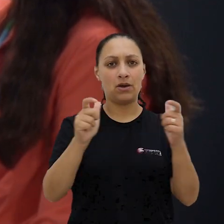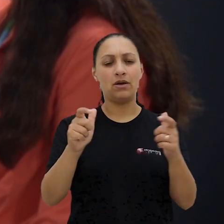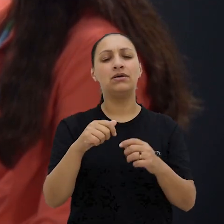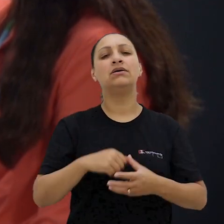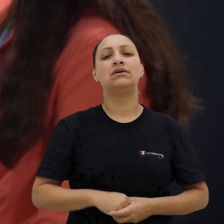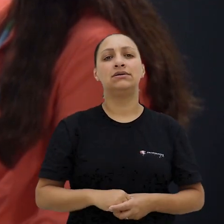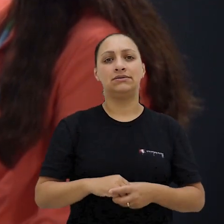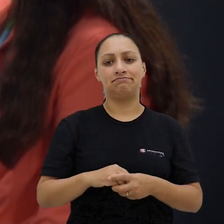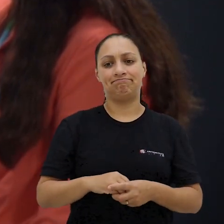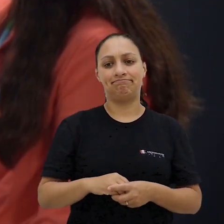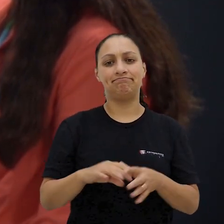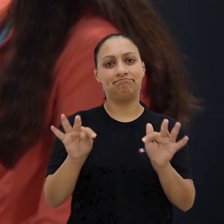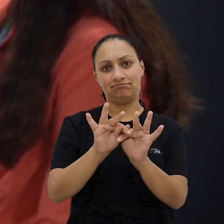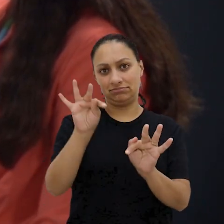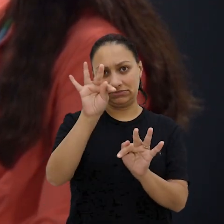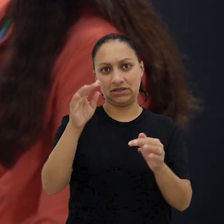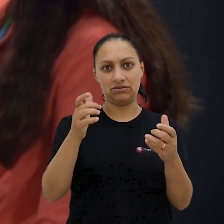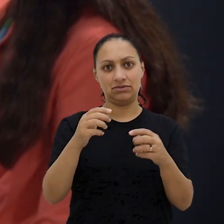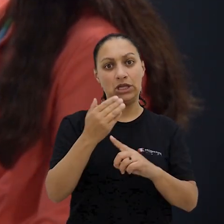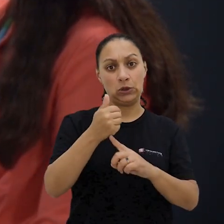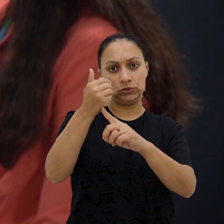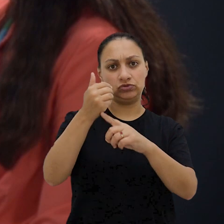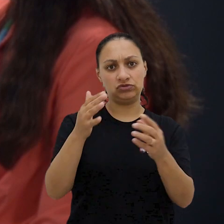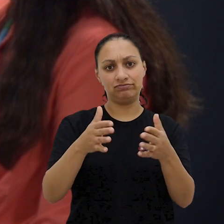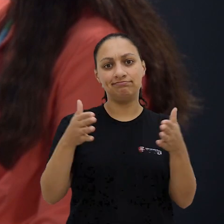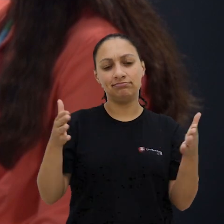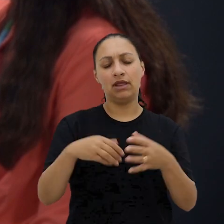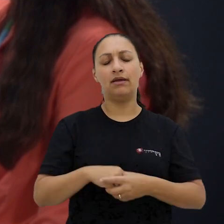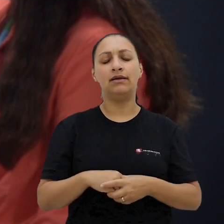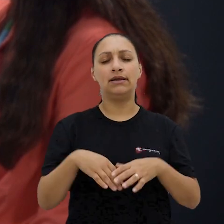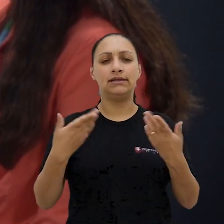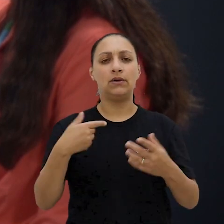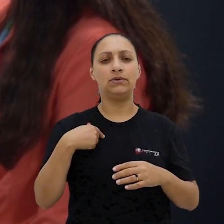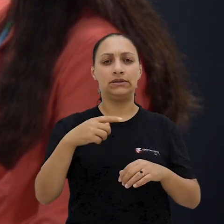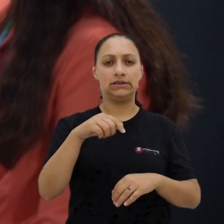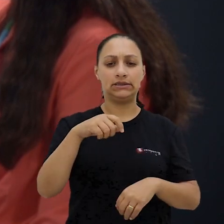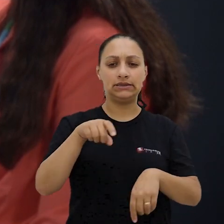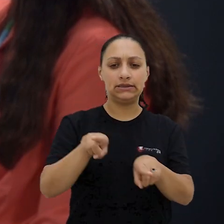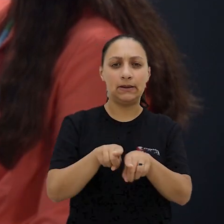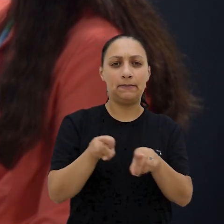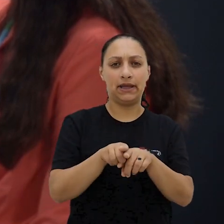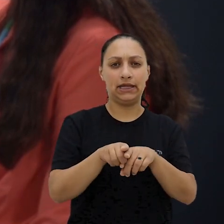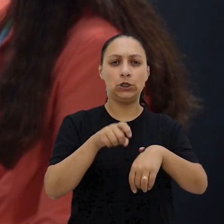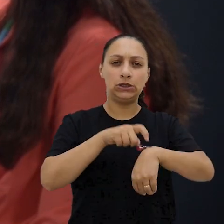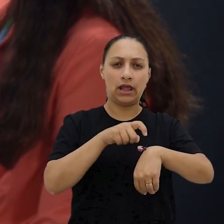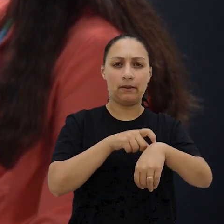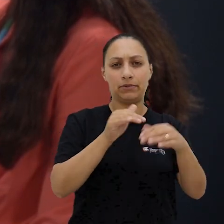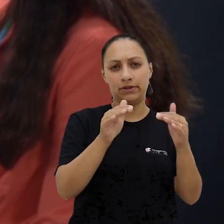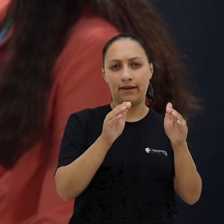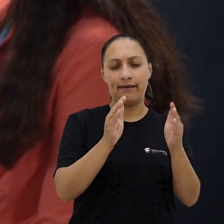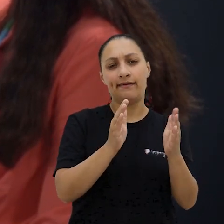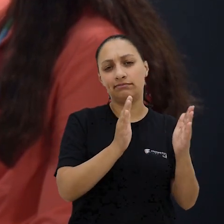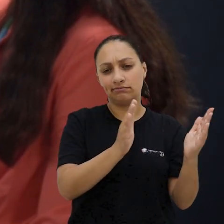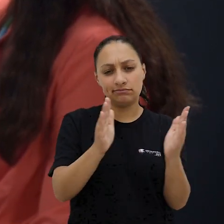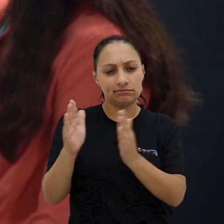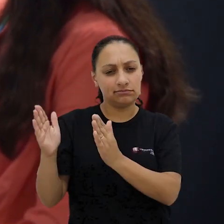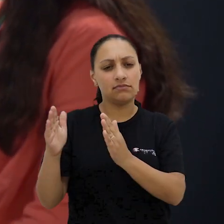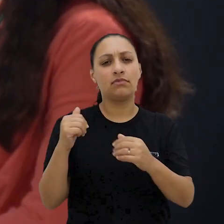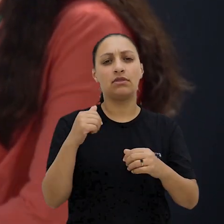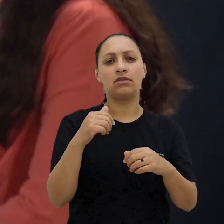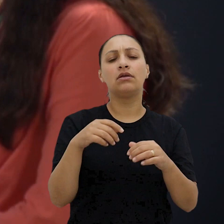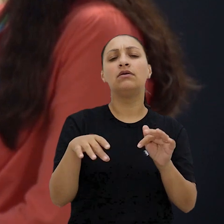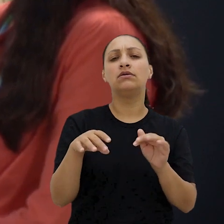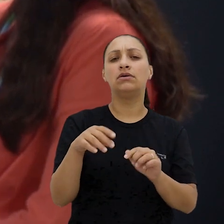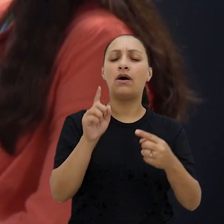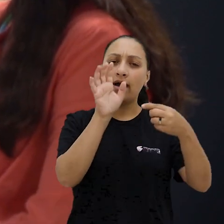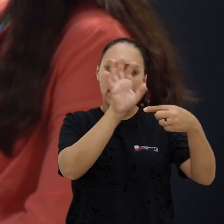com tecnologias diversas. E dentro dessa linha de tempo, né, da parte do ecossistema, do Tech Park,